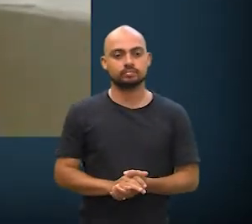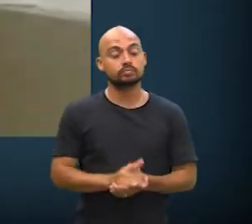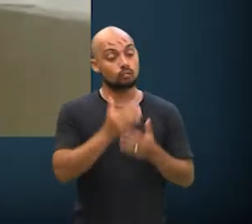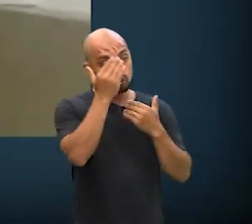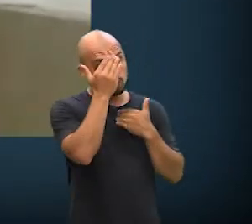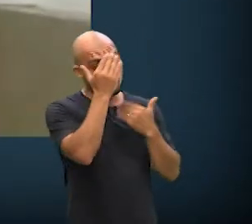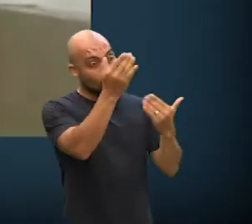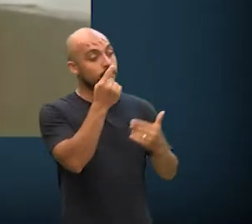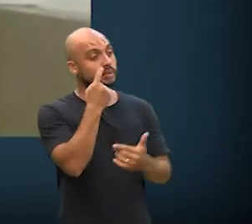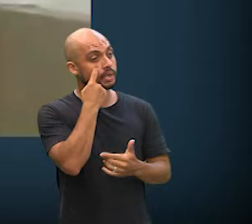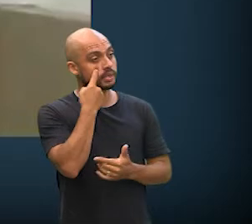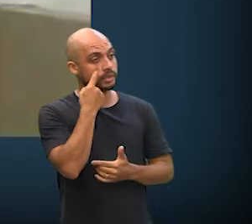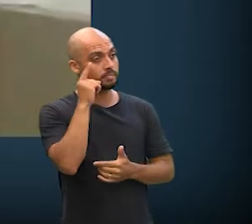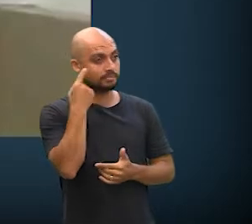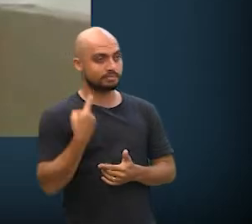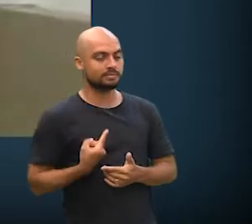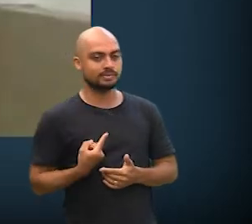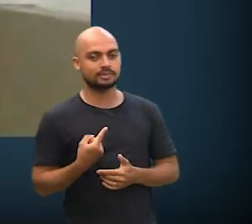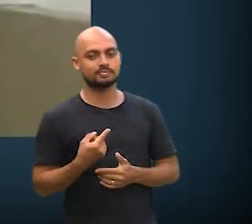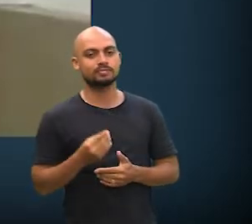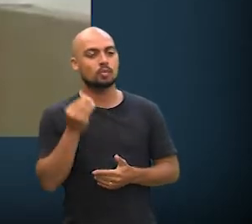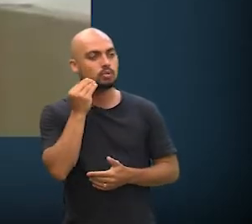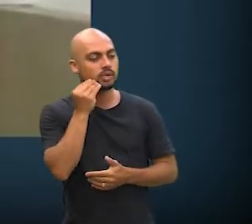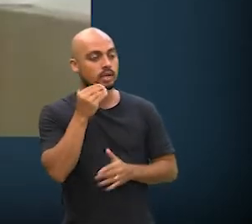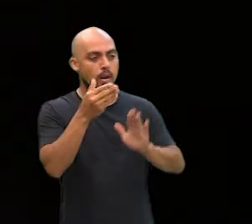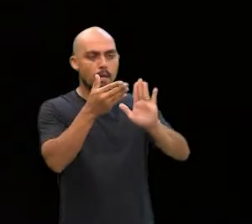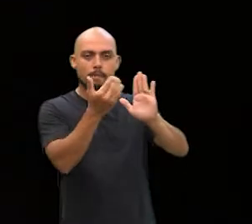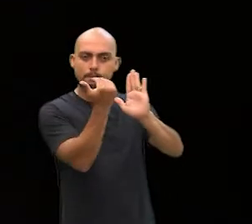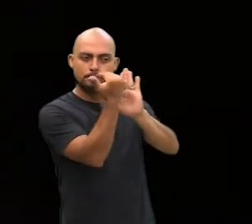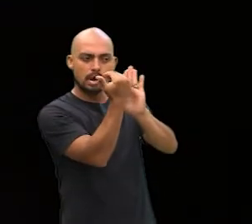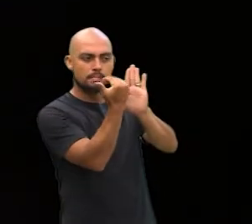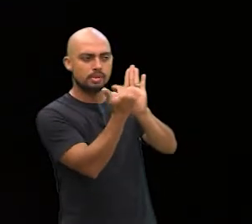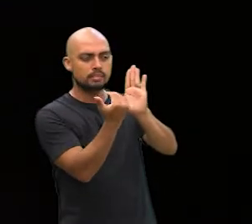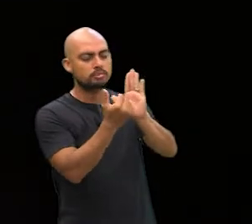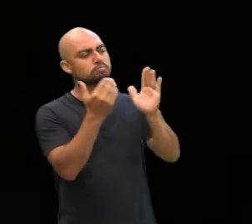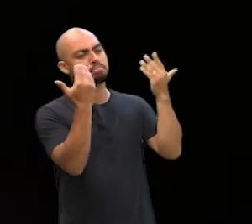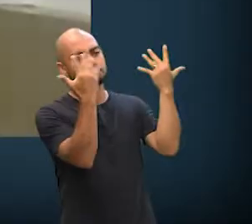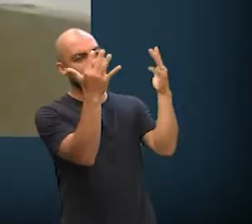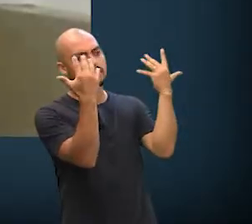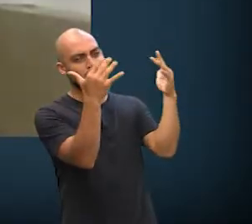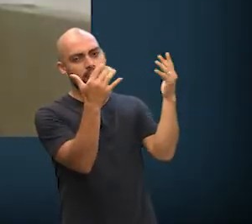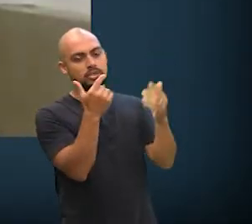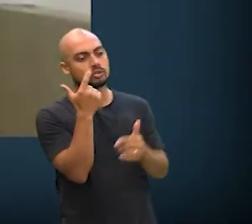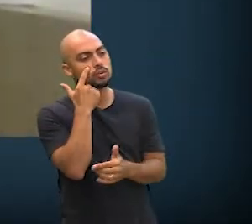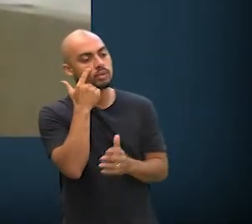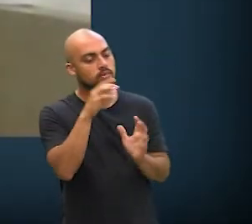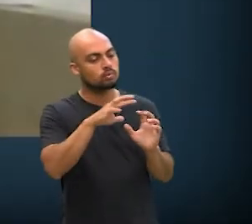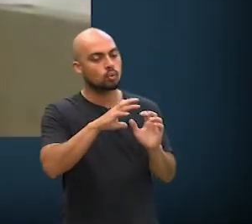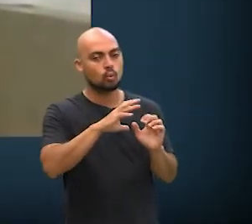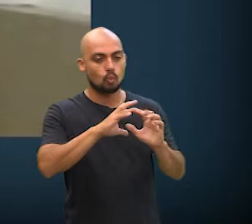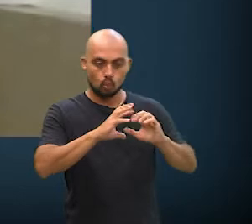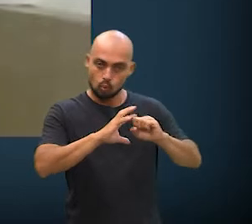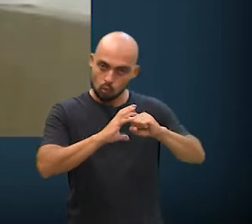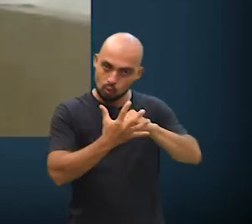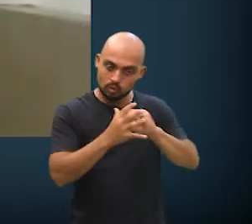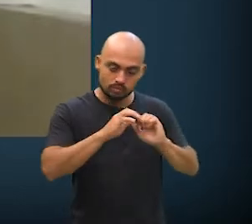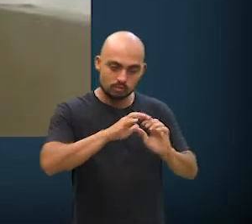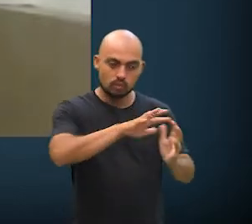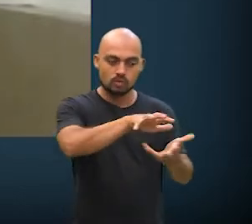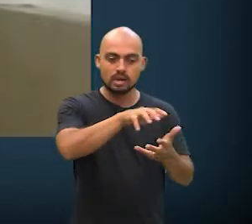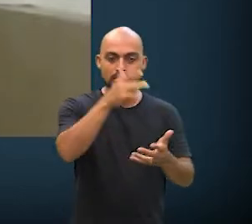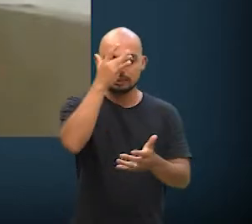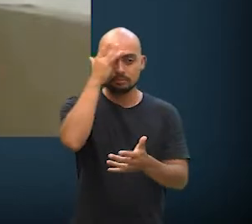oportunidade. Parabéns pela escolha da pauta. A gente tem observado que com a pandemia, muita gente tem